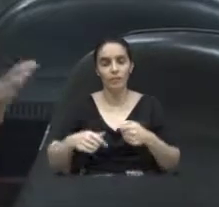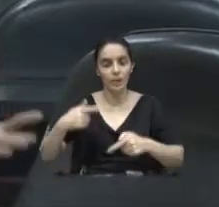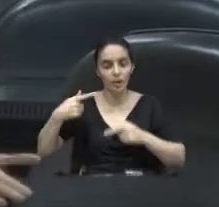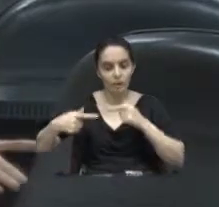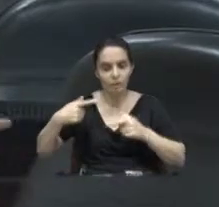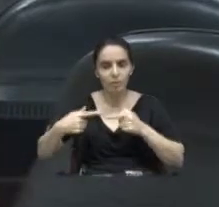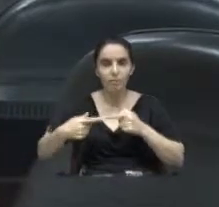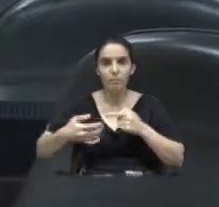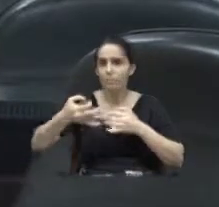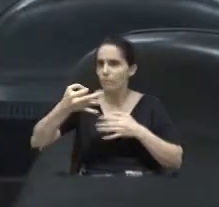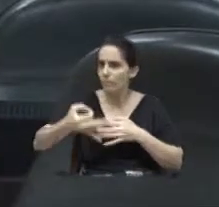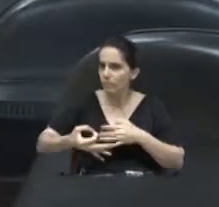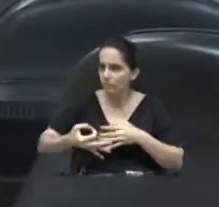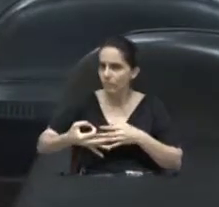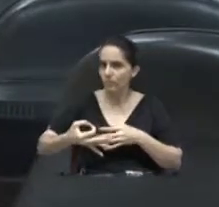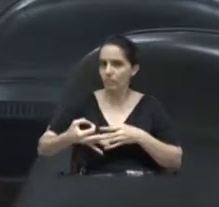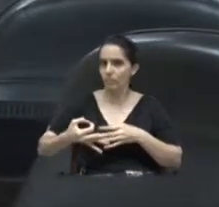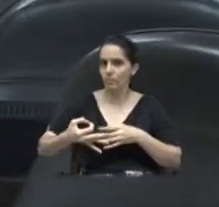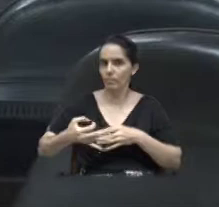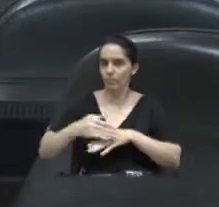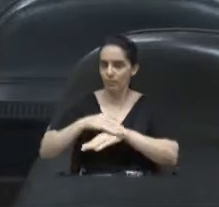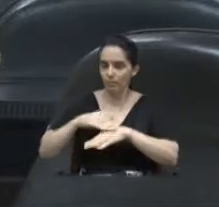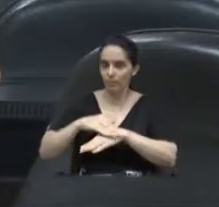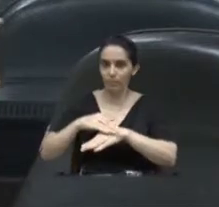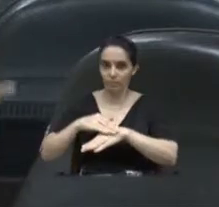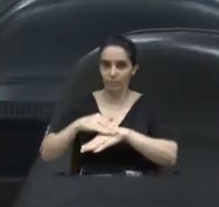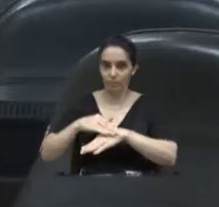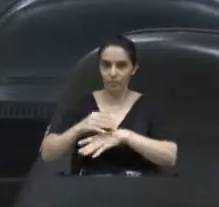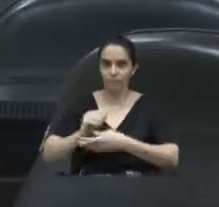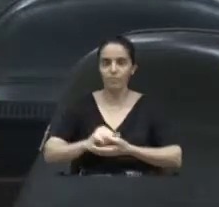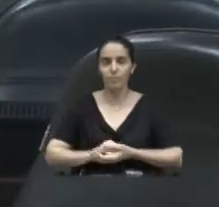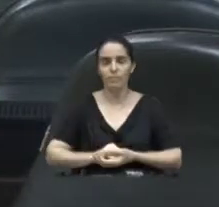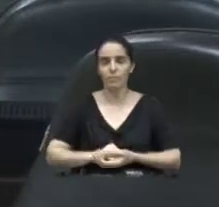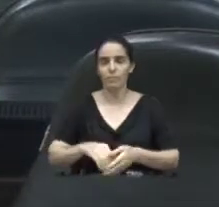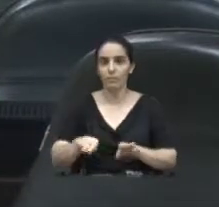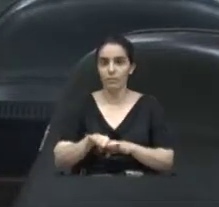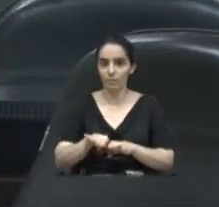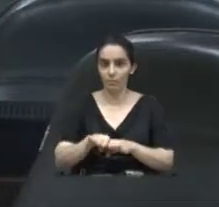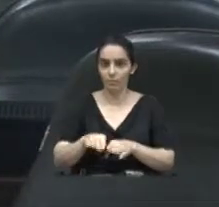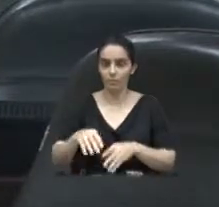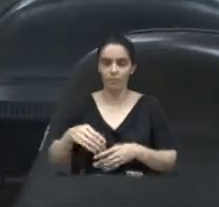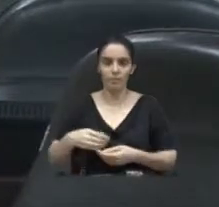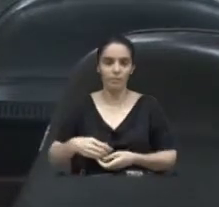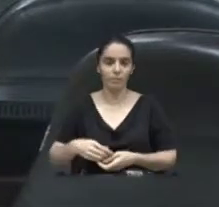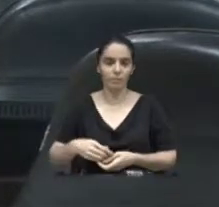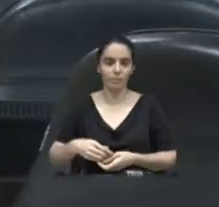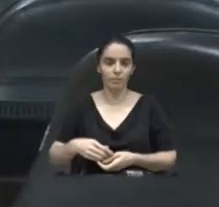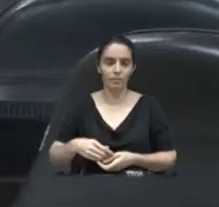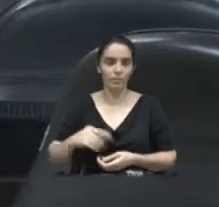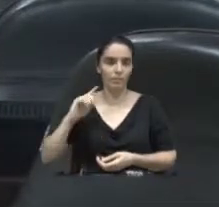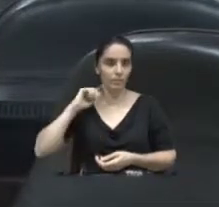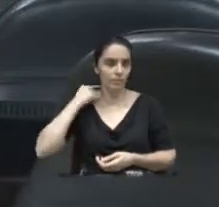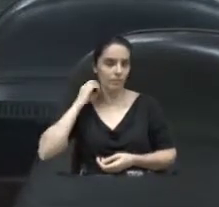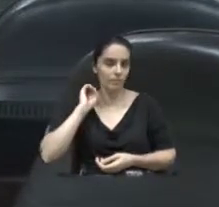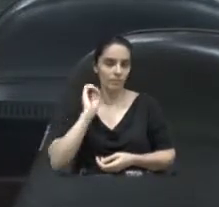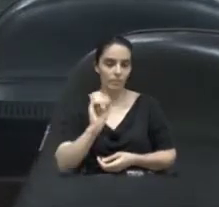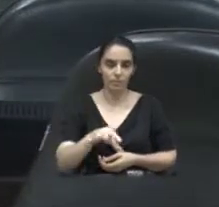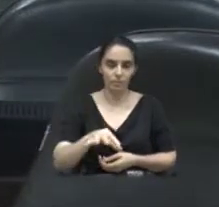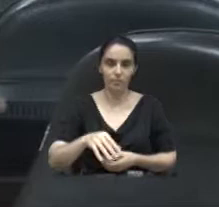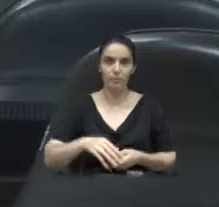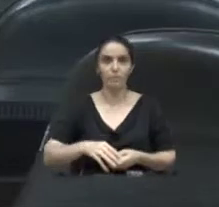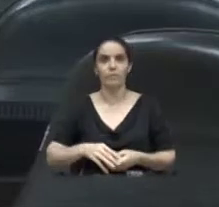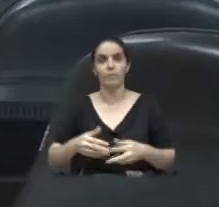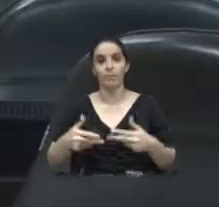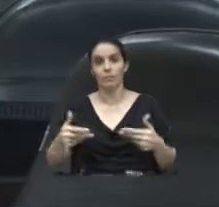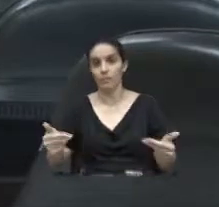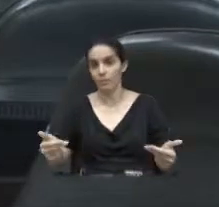sério propositivo neste ponto. Com relação a descarte de resíduos e descarte de material, eu volto a